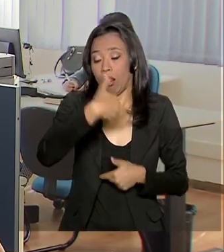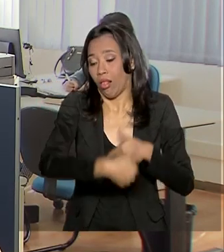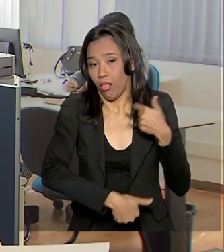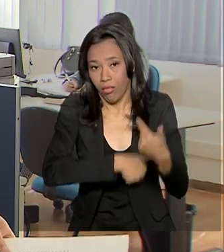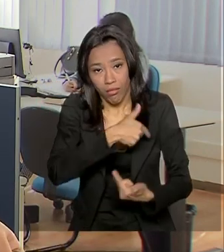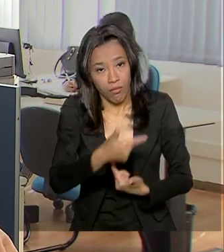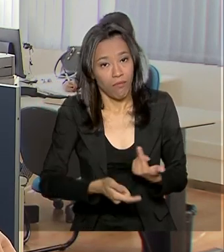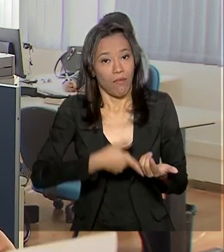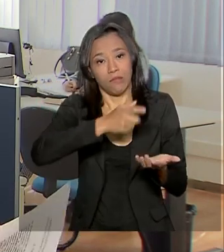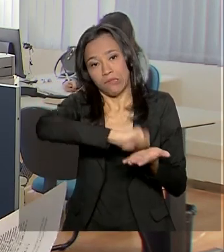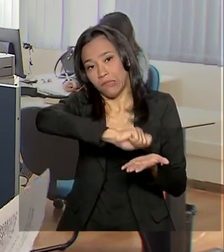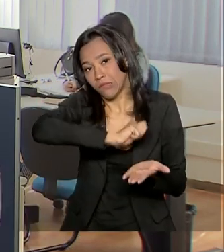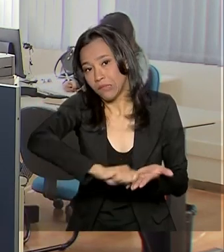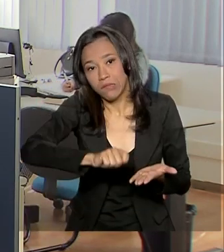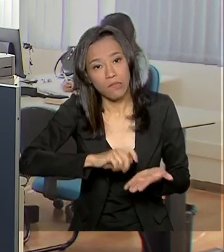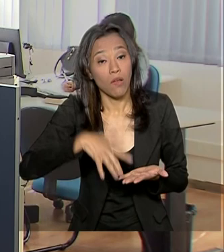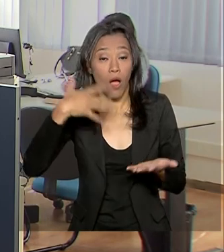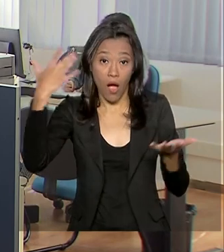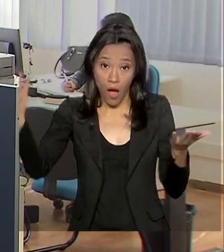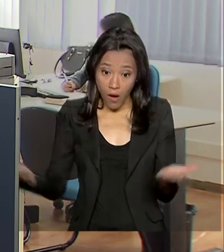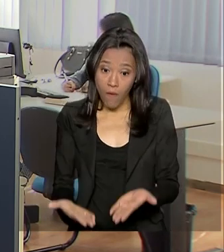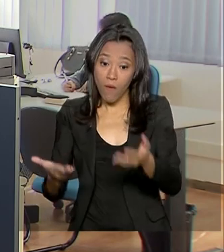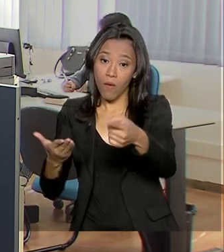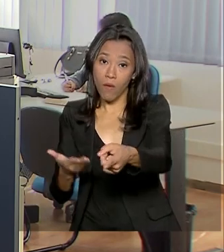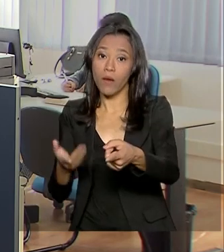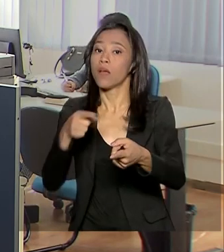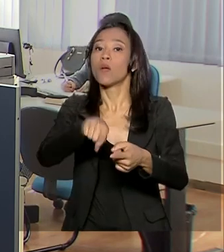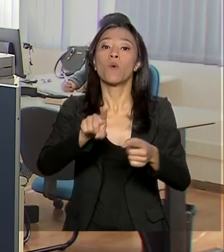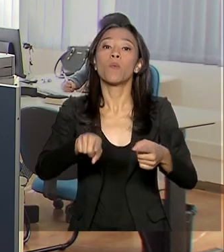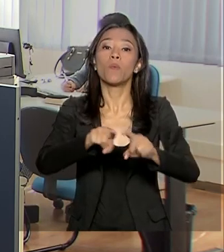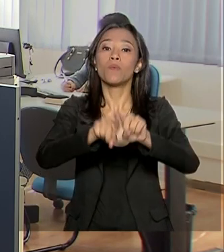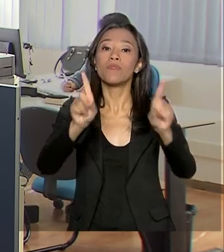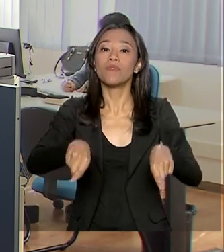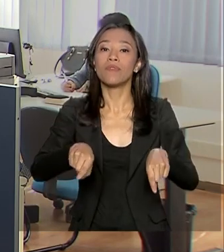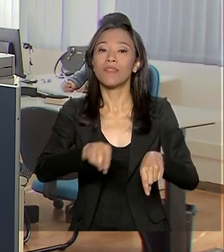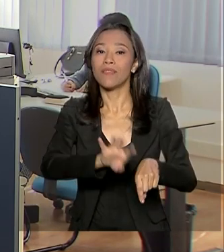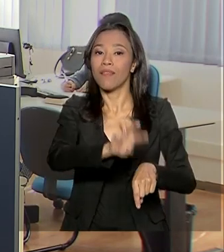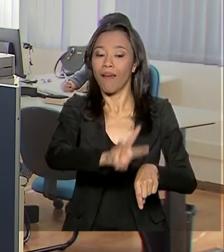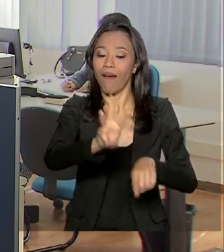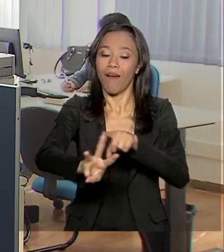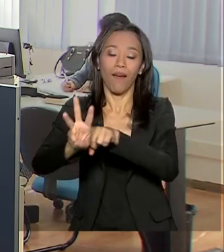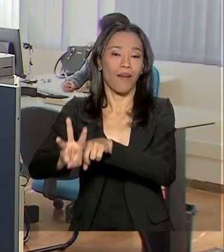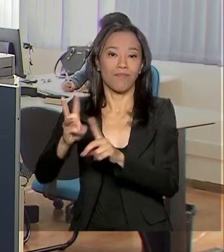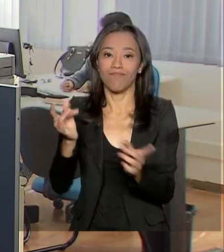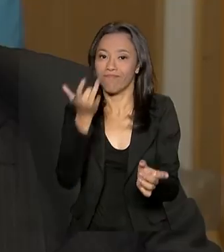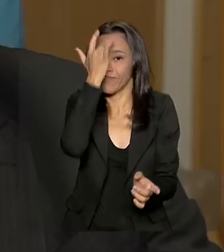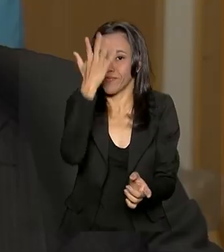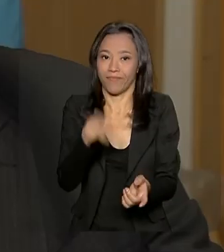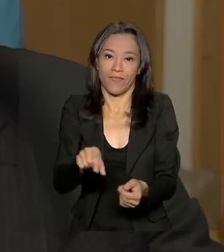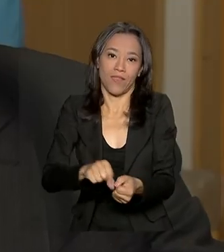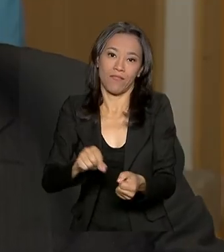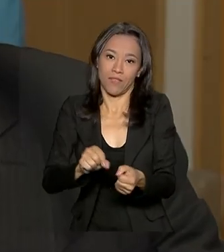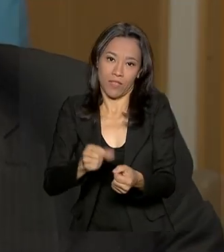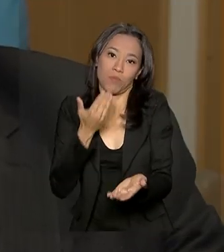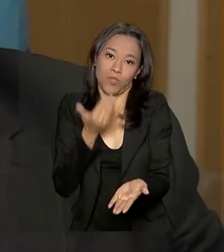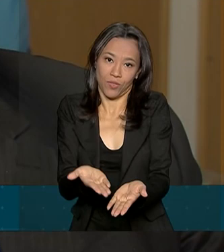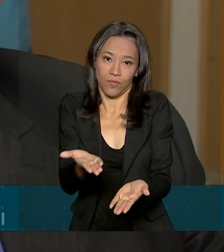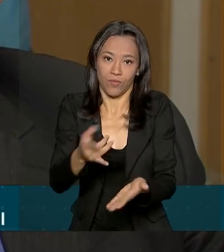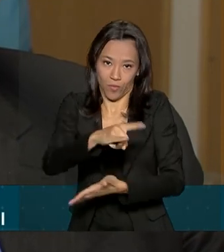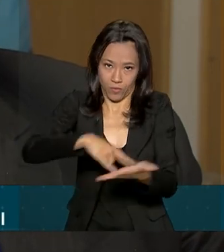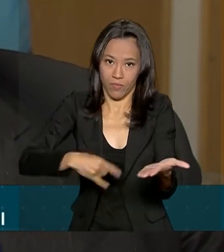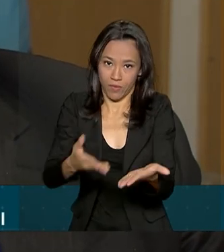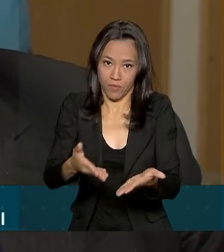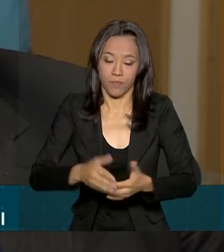contestações agora com esse sindicato tudo isso passará a ser feito eletronicamente antes de ver quem queria